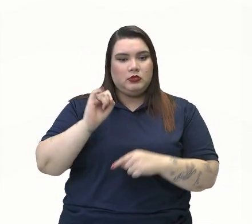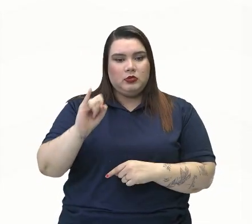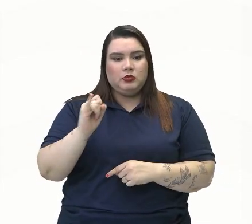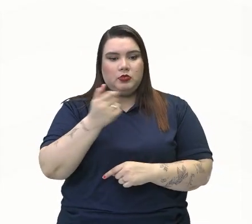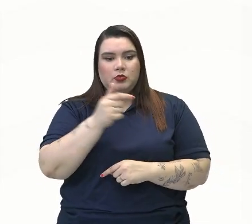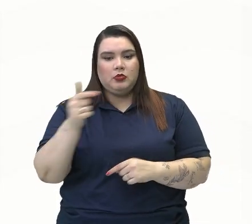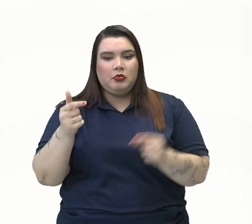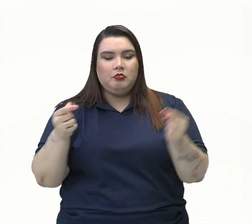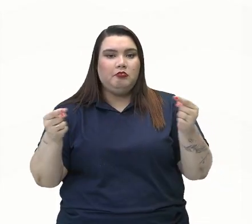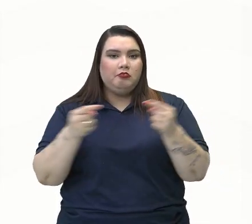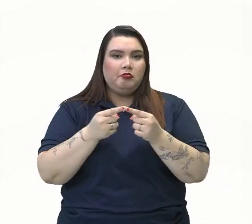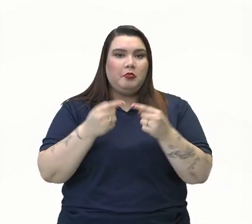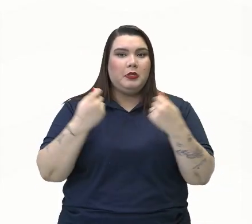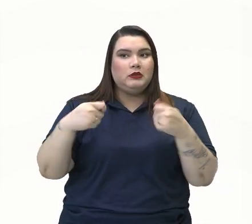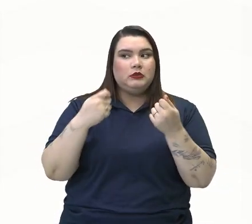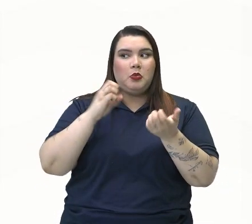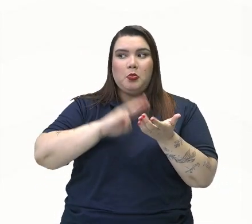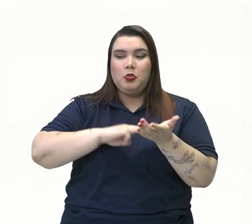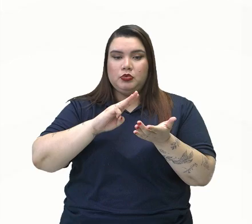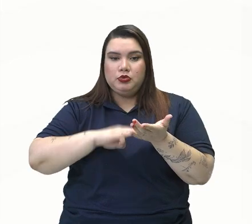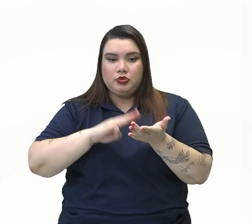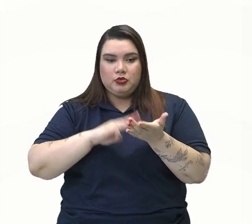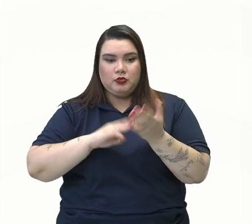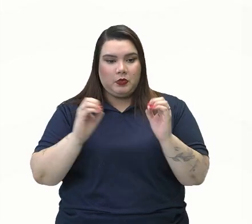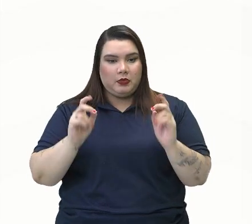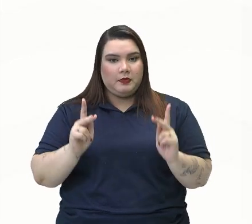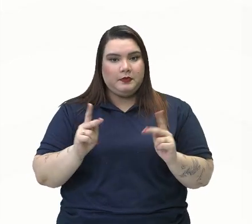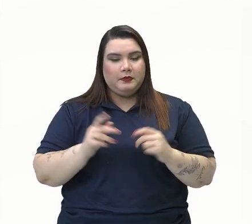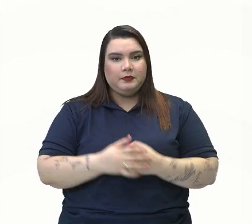boa razão, tá certo?